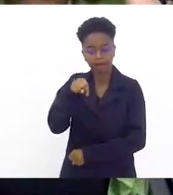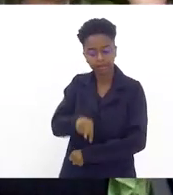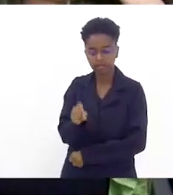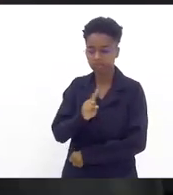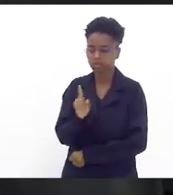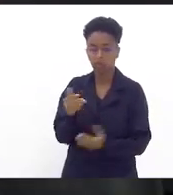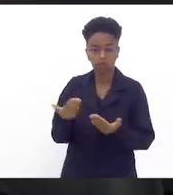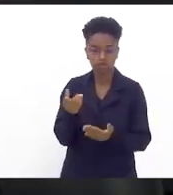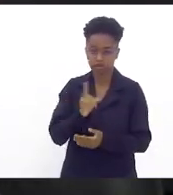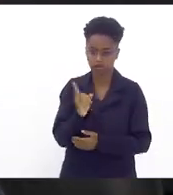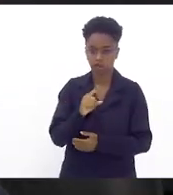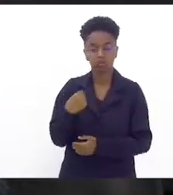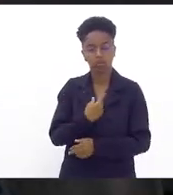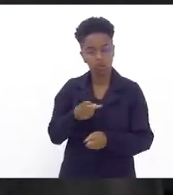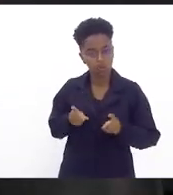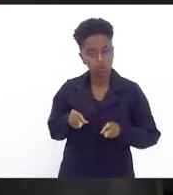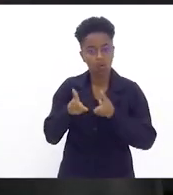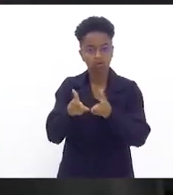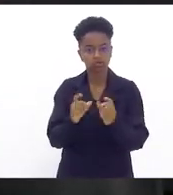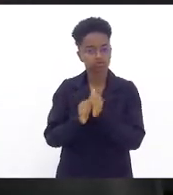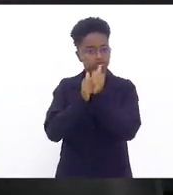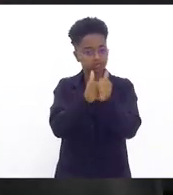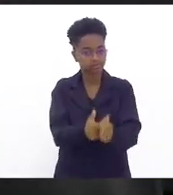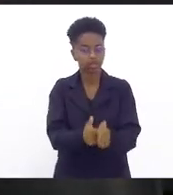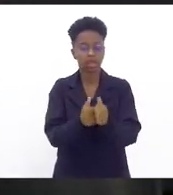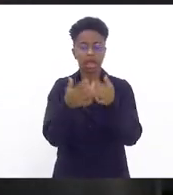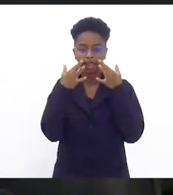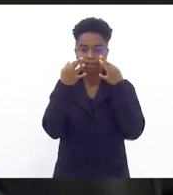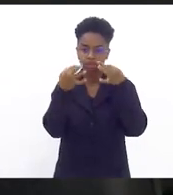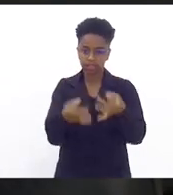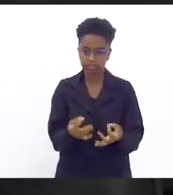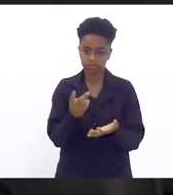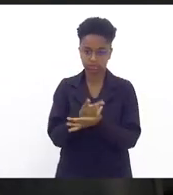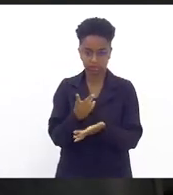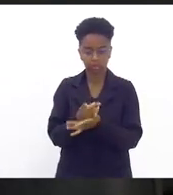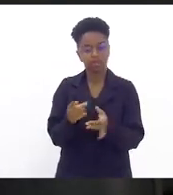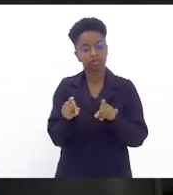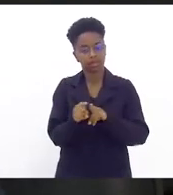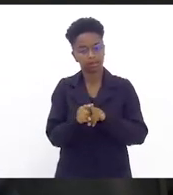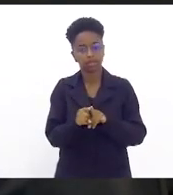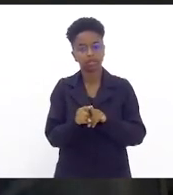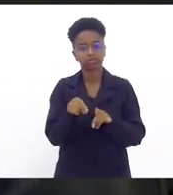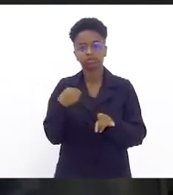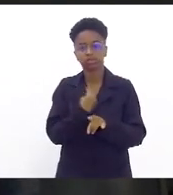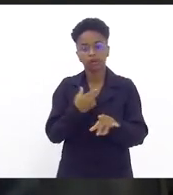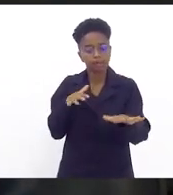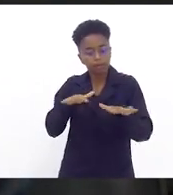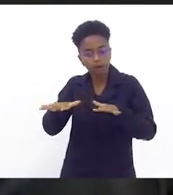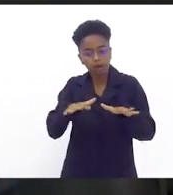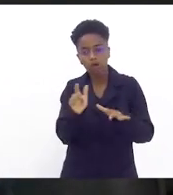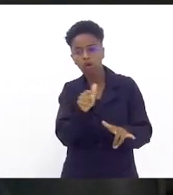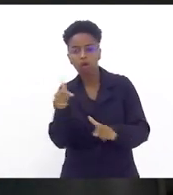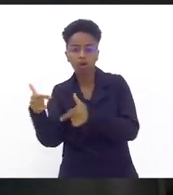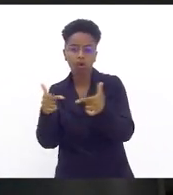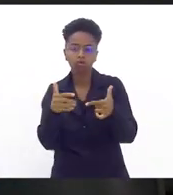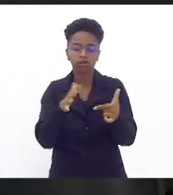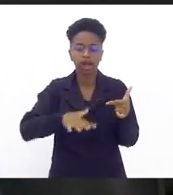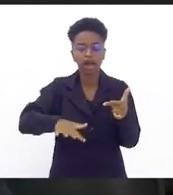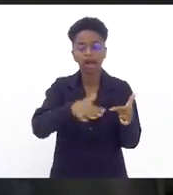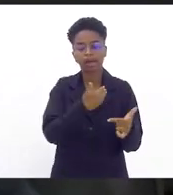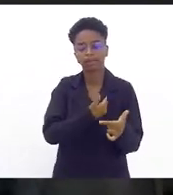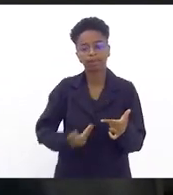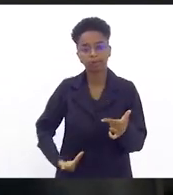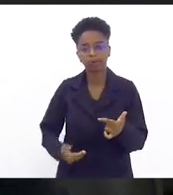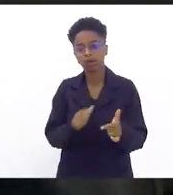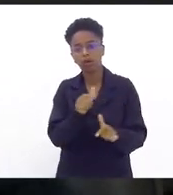pública de hoje nós vamos estar atentos e atentas vamos mo bilizar outros agentes públicos